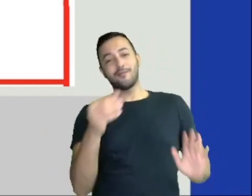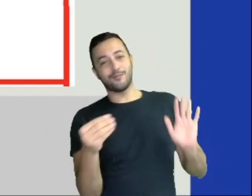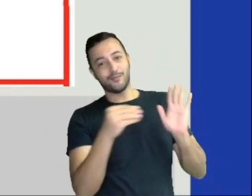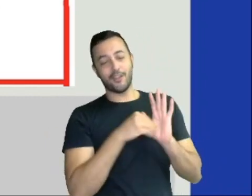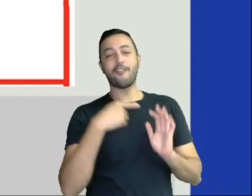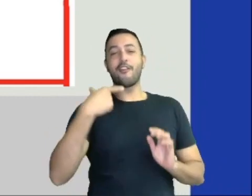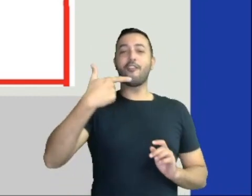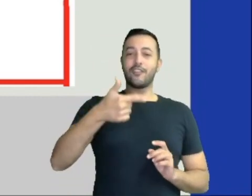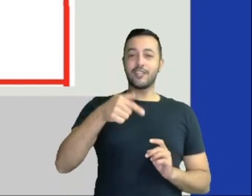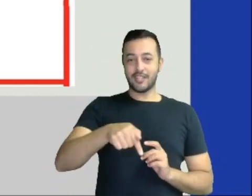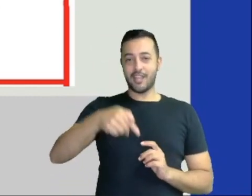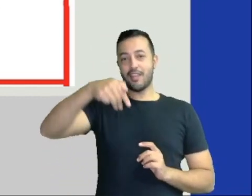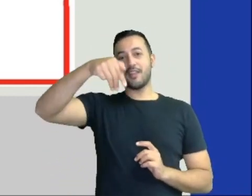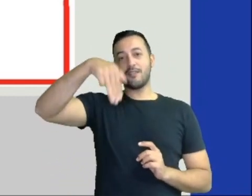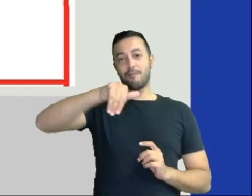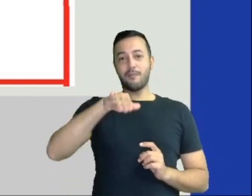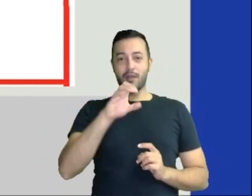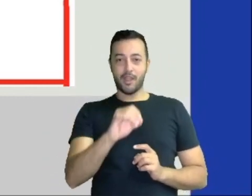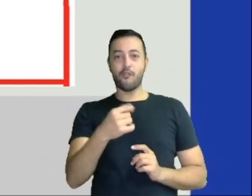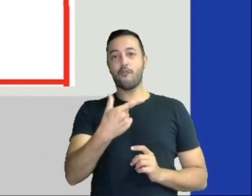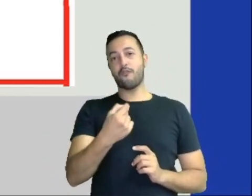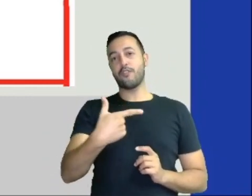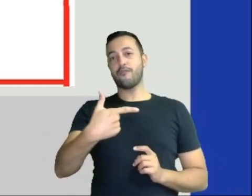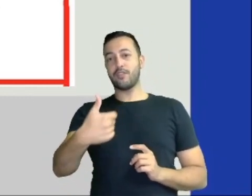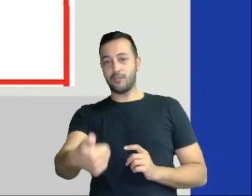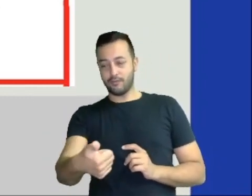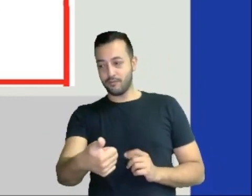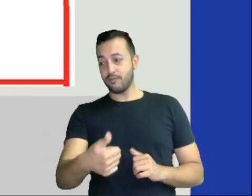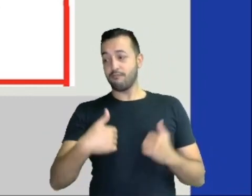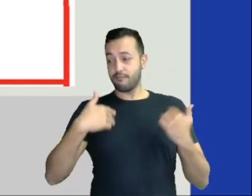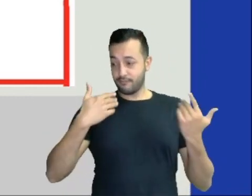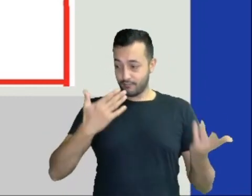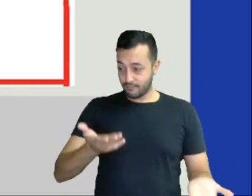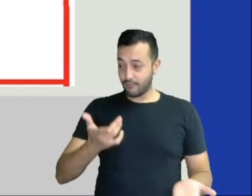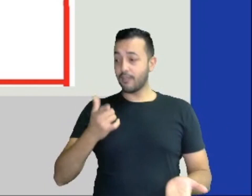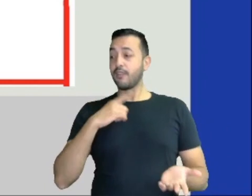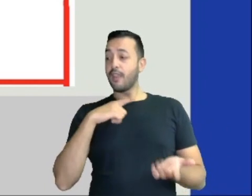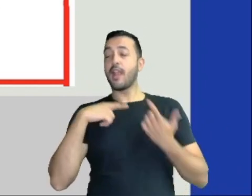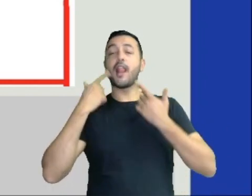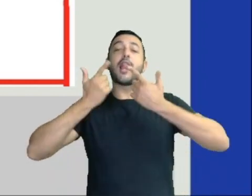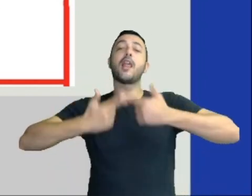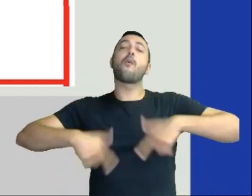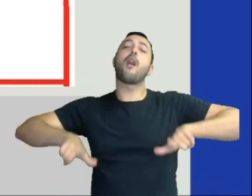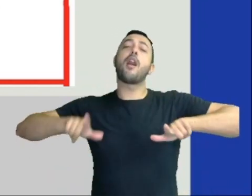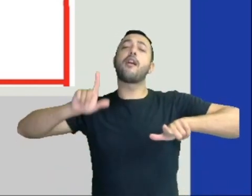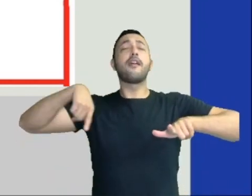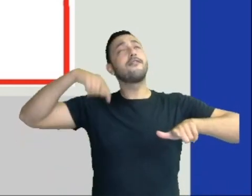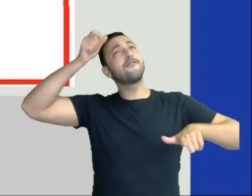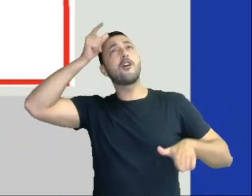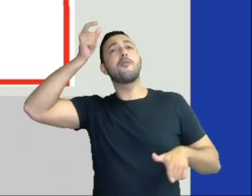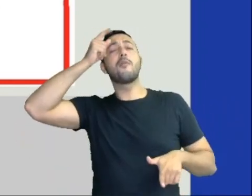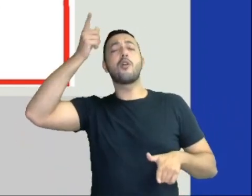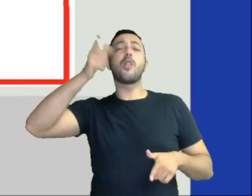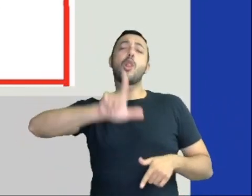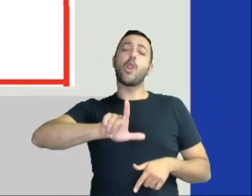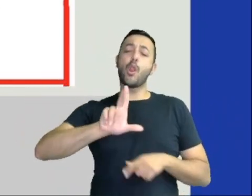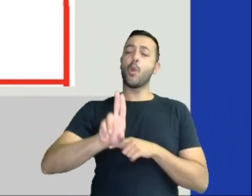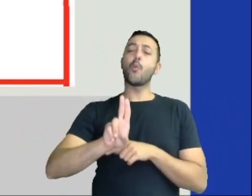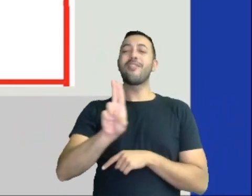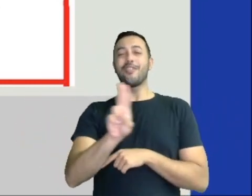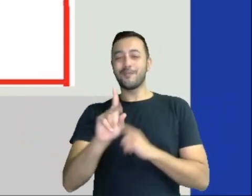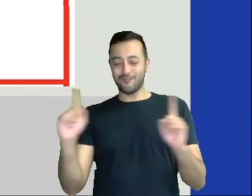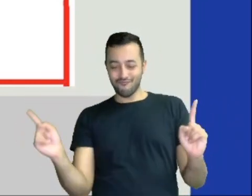a data 27 de maio de dois mil e 21 né então usou a linguagem que a gente chama de linguagem formar um